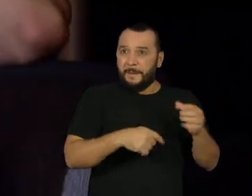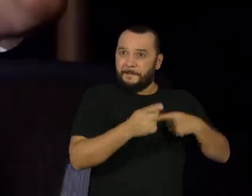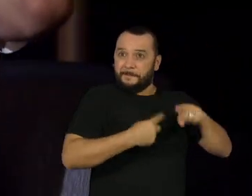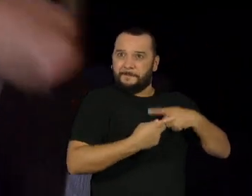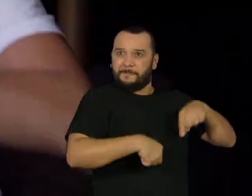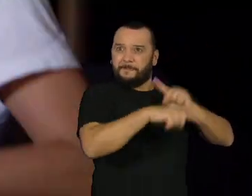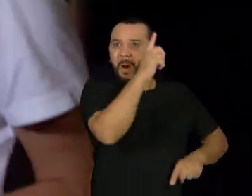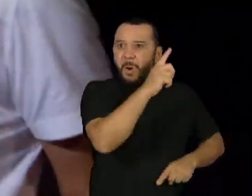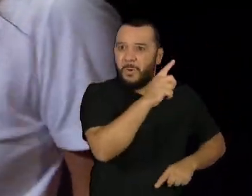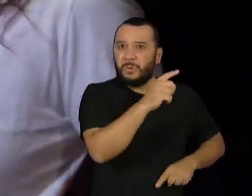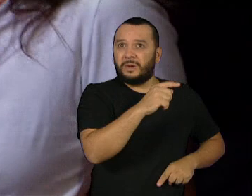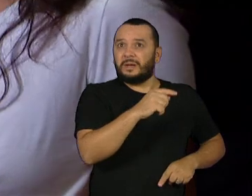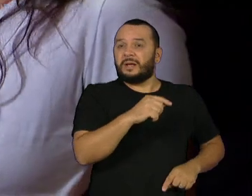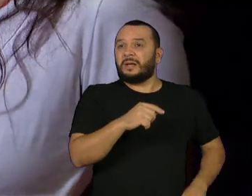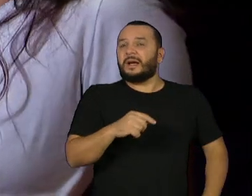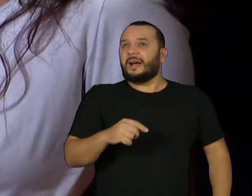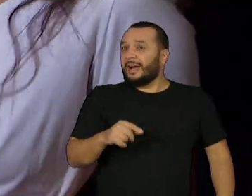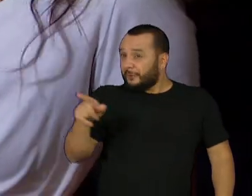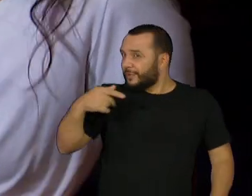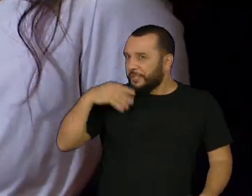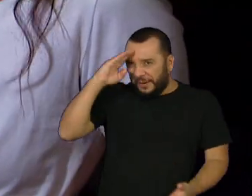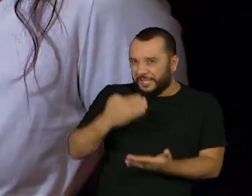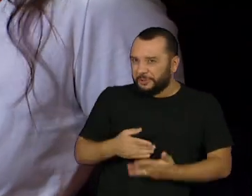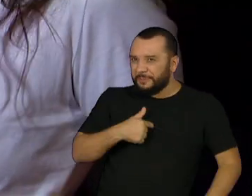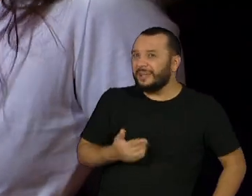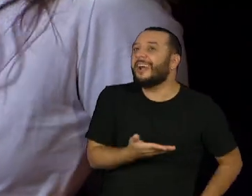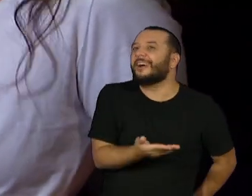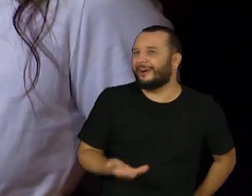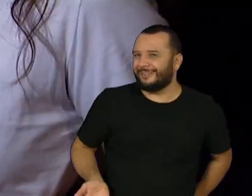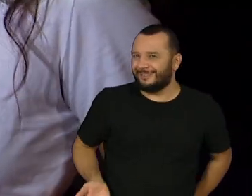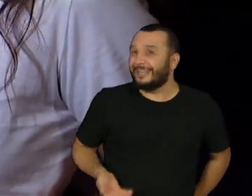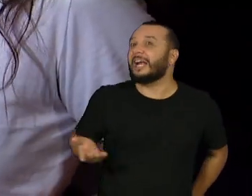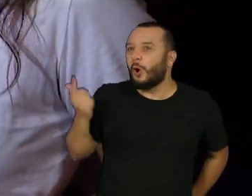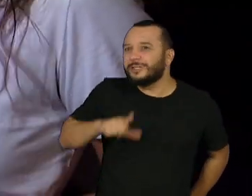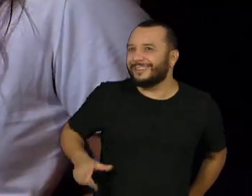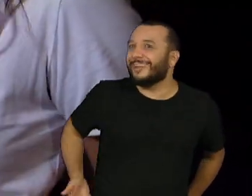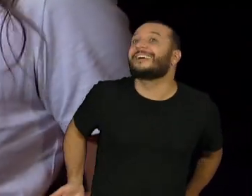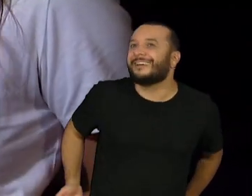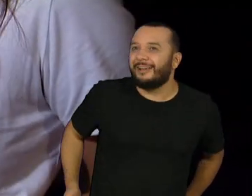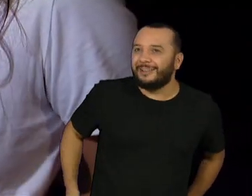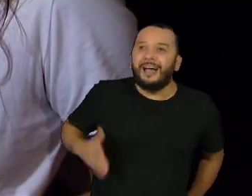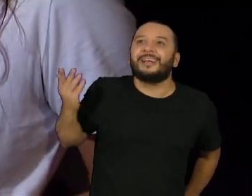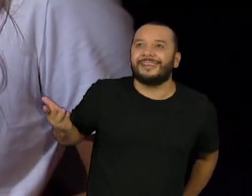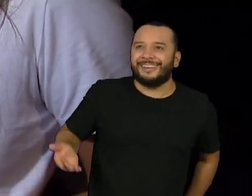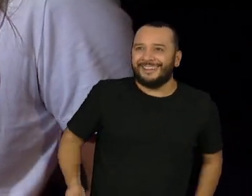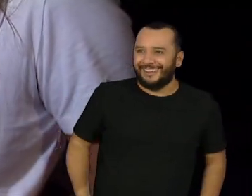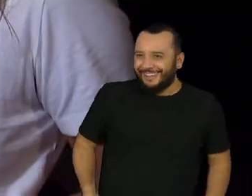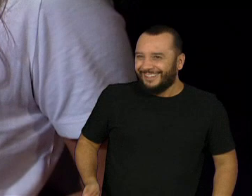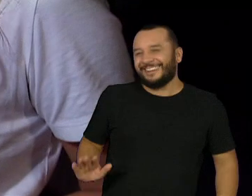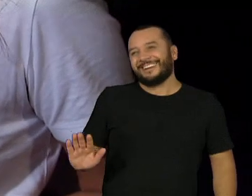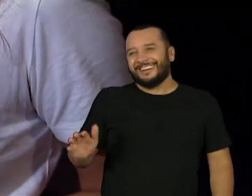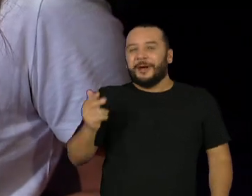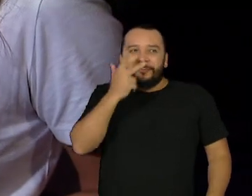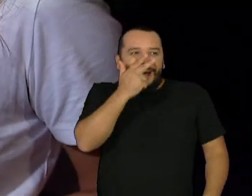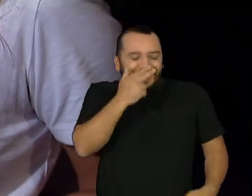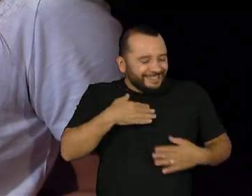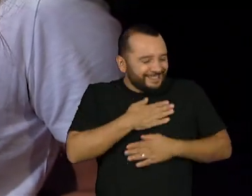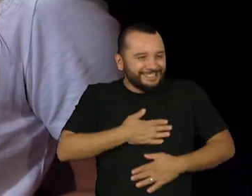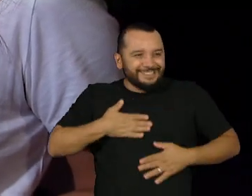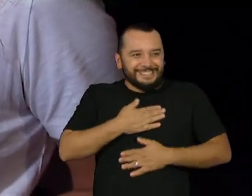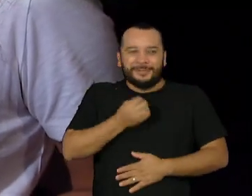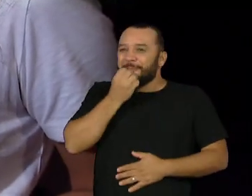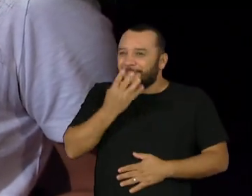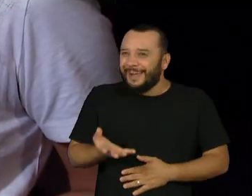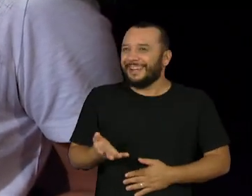Então eu falo, então você não acreditou em mim, sabe? Eu consegui mesmo assim. E aí você começa a ser grato até pelas coisas que você